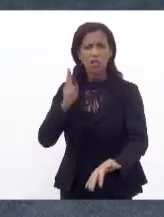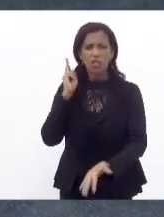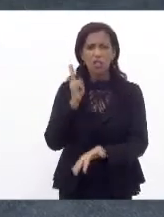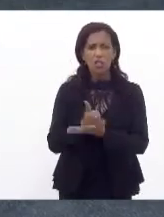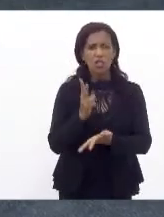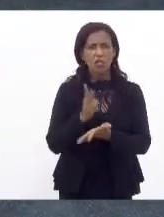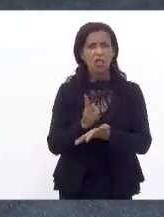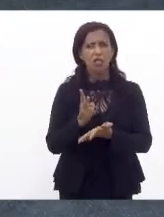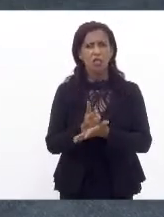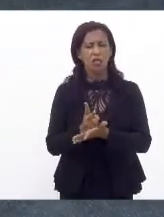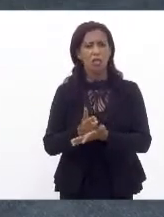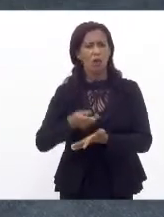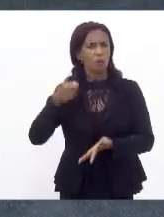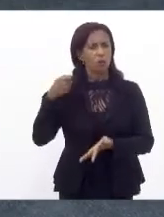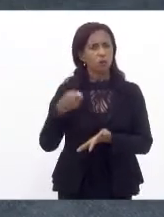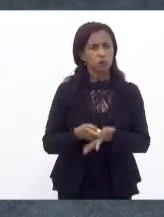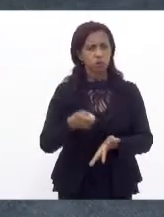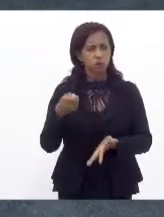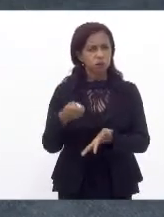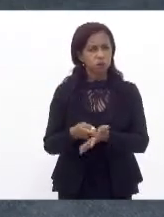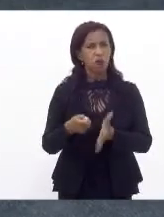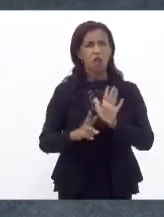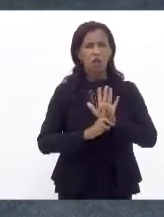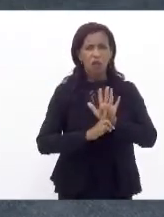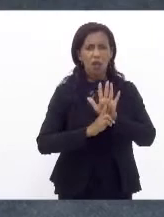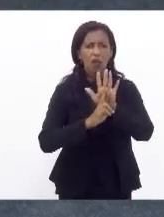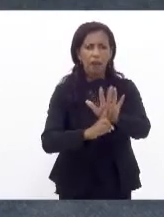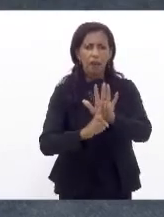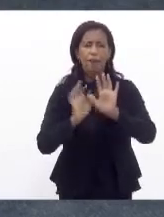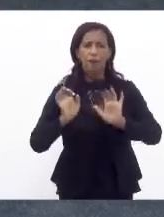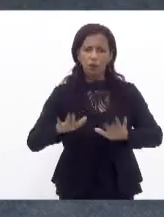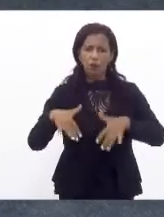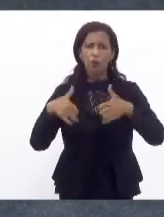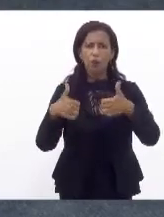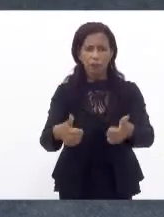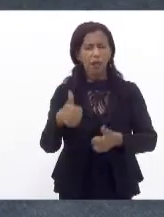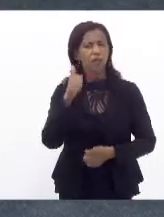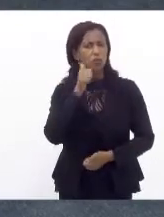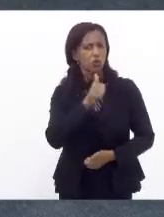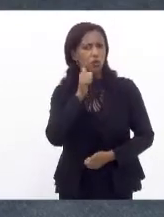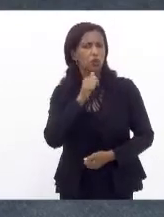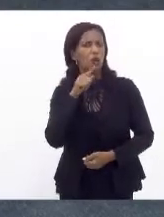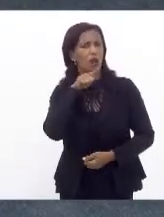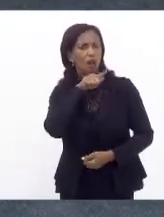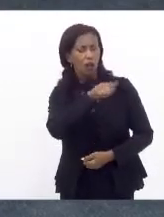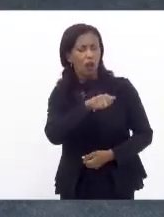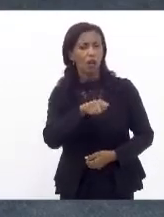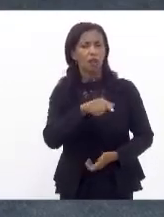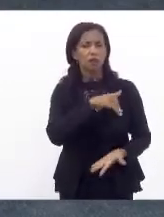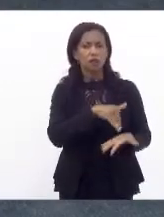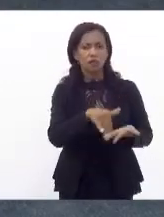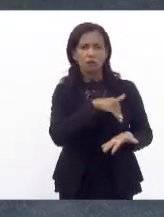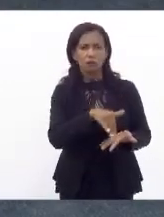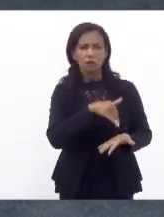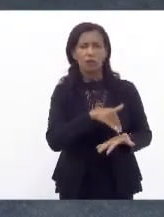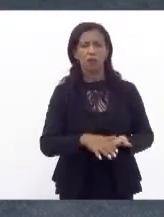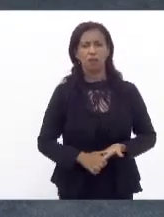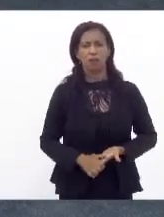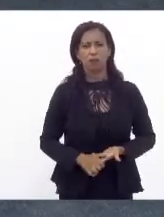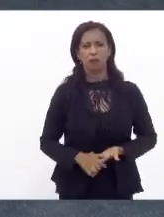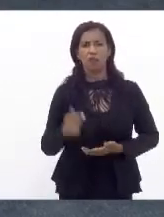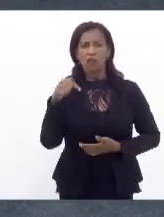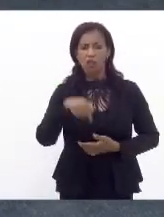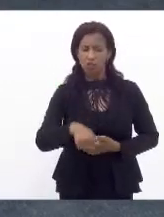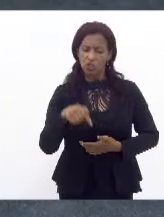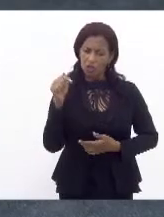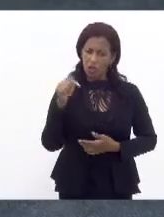sempre militou e representou muito bem as mulheres lá na secretaria, e a gente